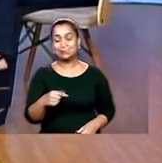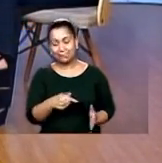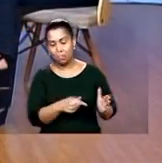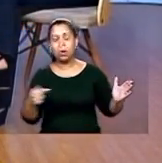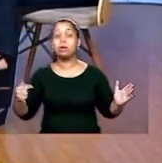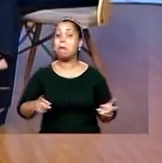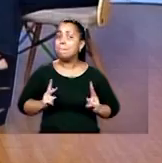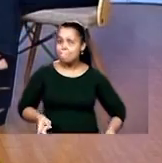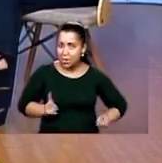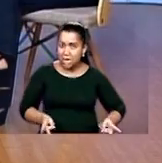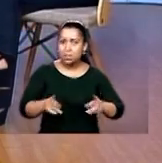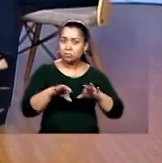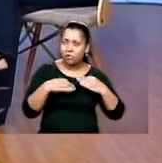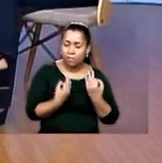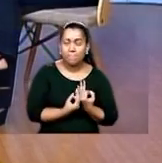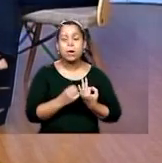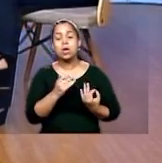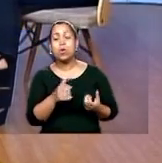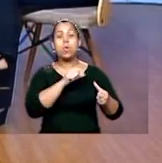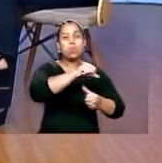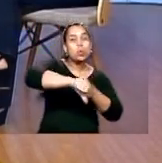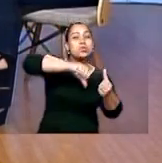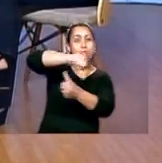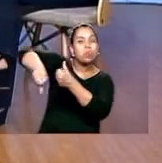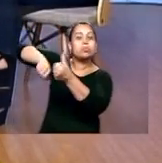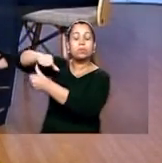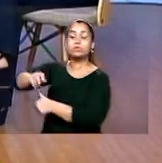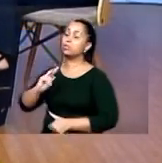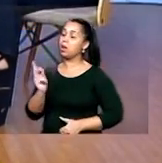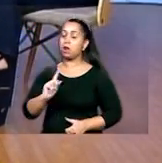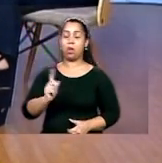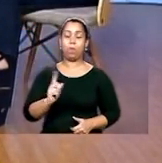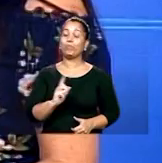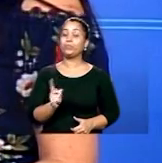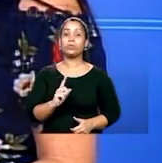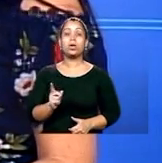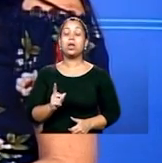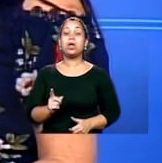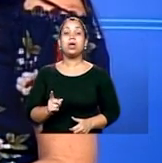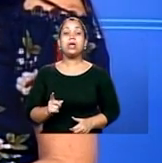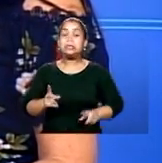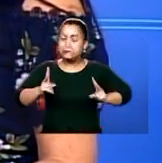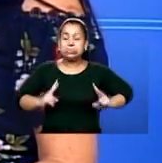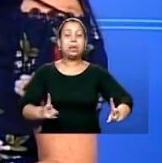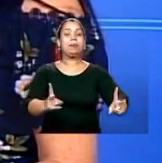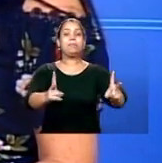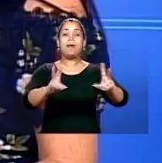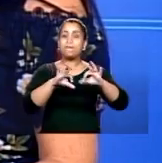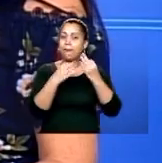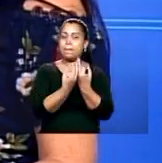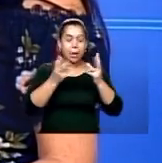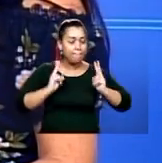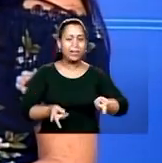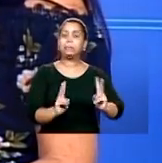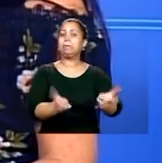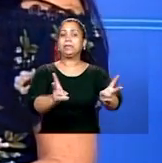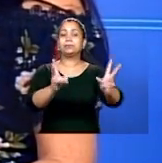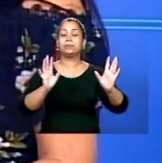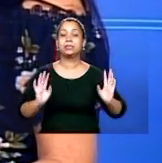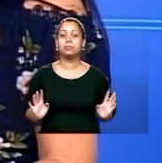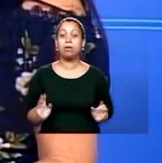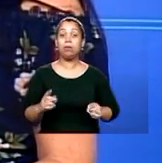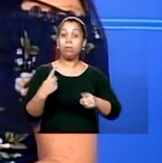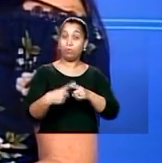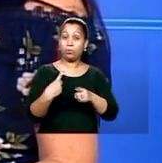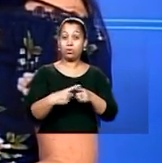as mesmas famílias ou vocês têm um rodízio? Não, via de regra são as mesmas famílias, porque o critério